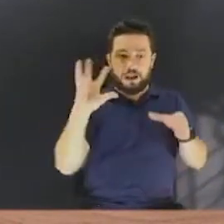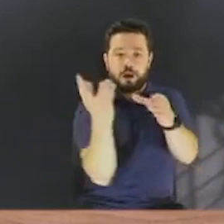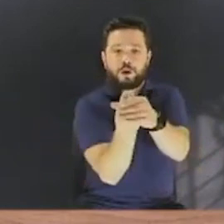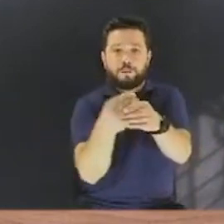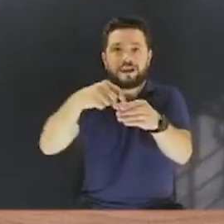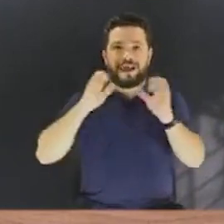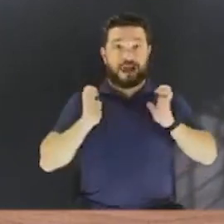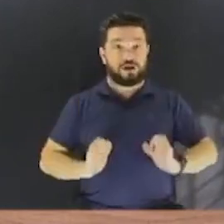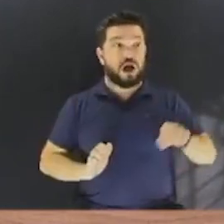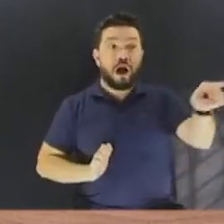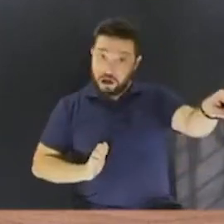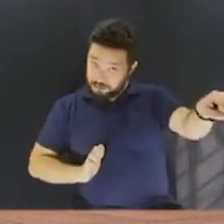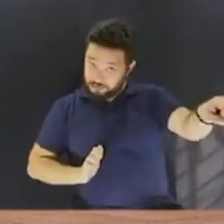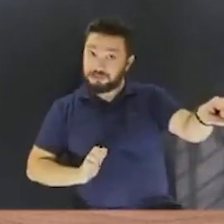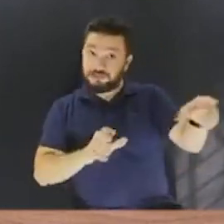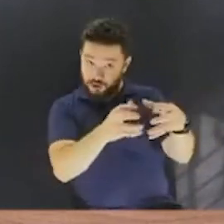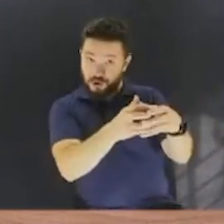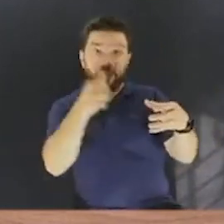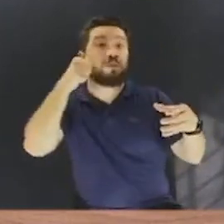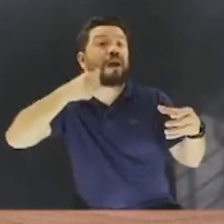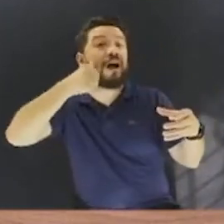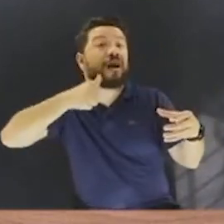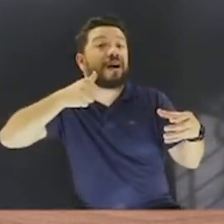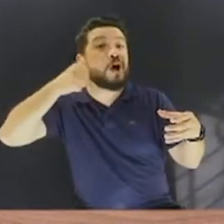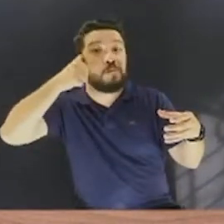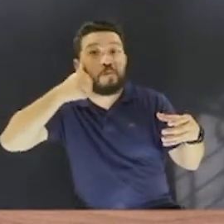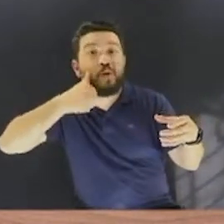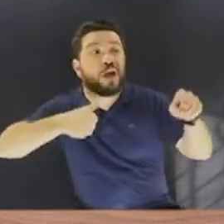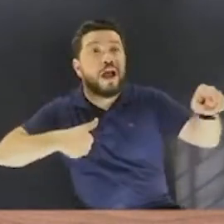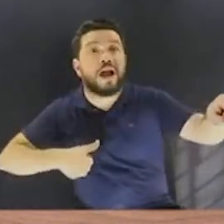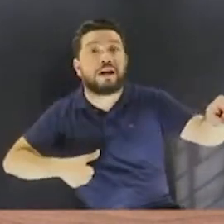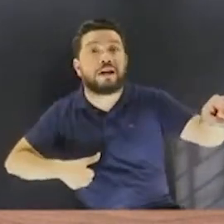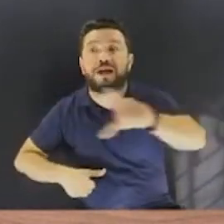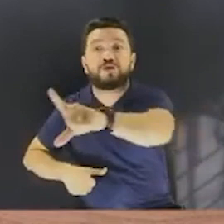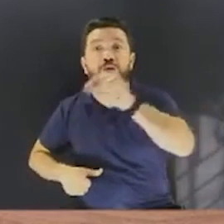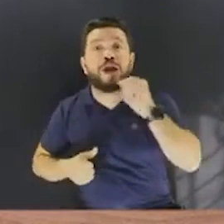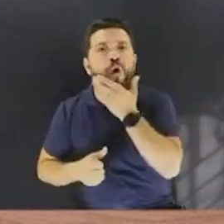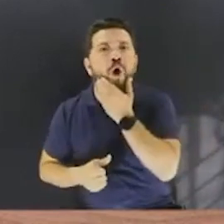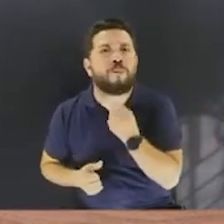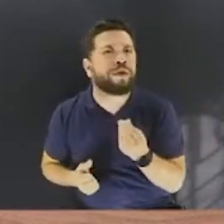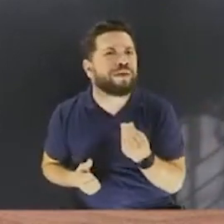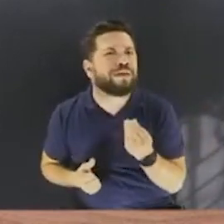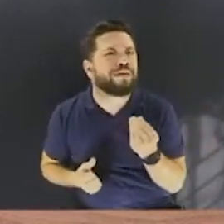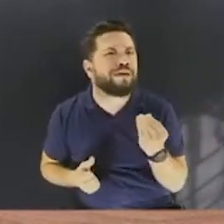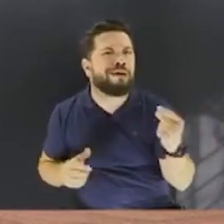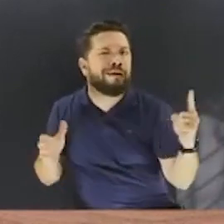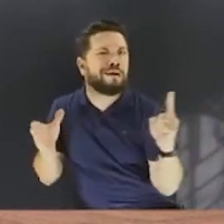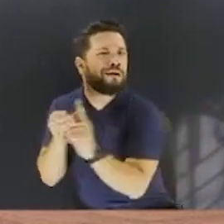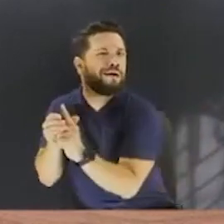Bloco das mulheres que indicaram um homem para participar do Conselho de ética desta Câmara Municipal de